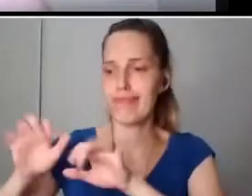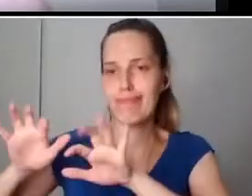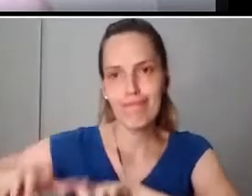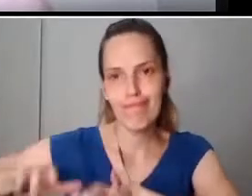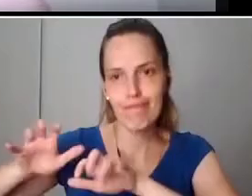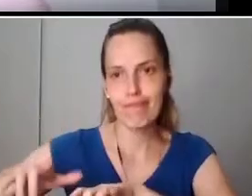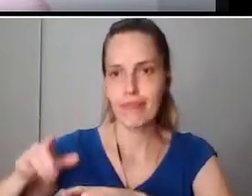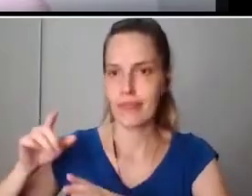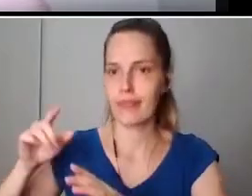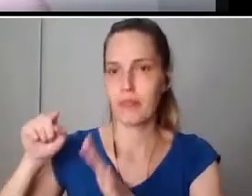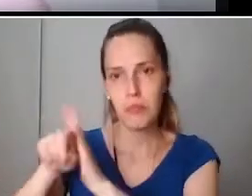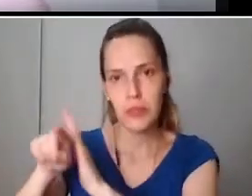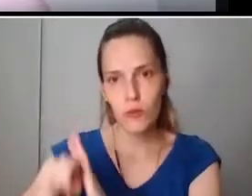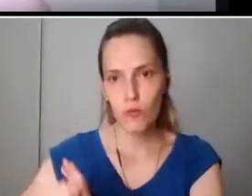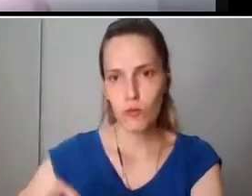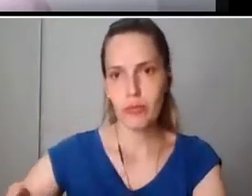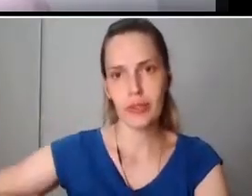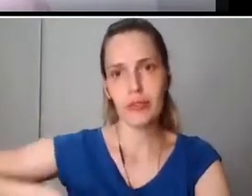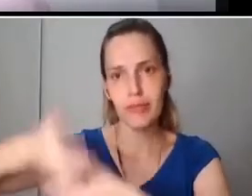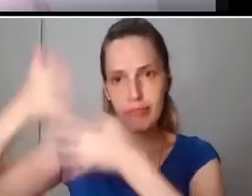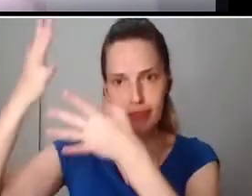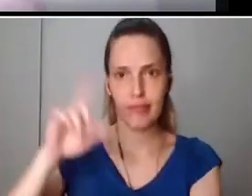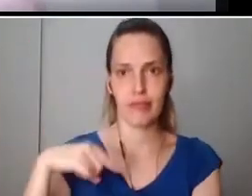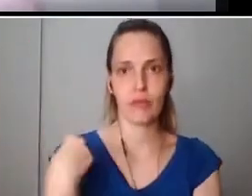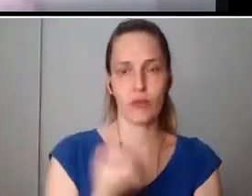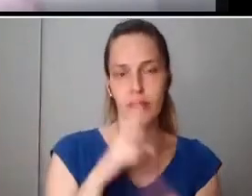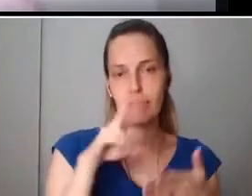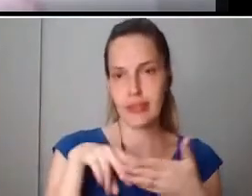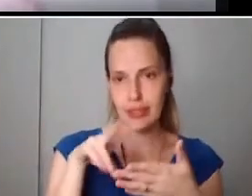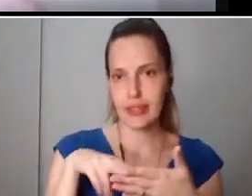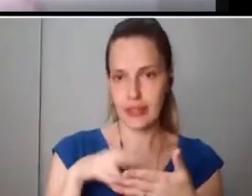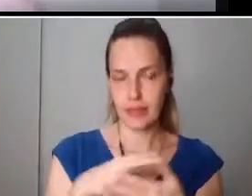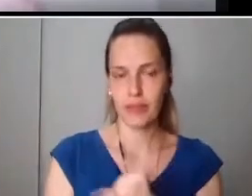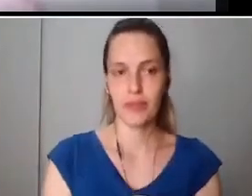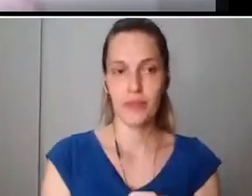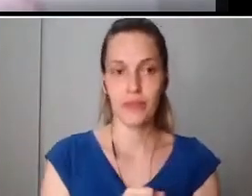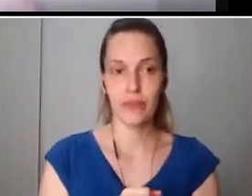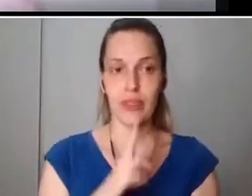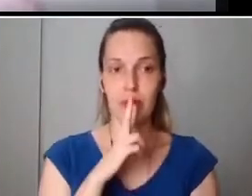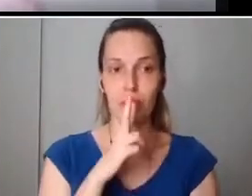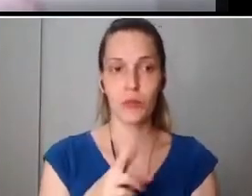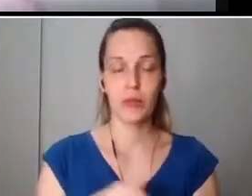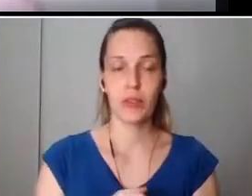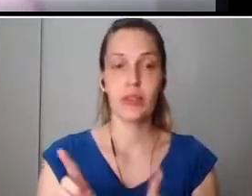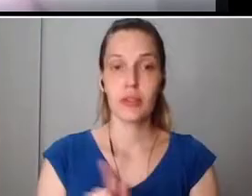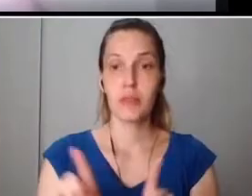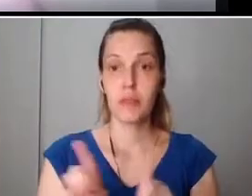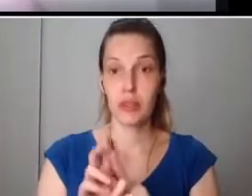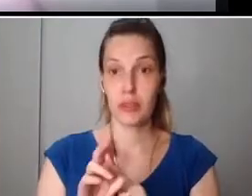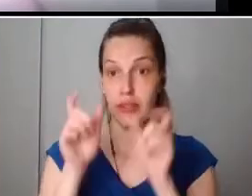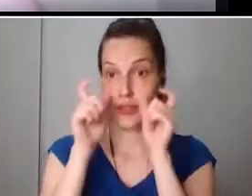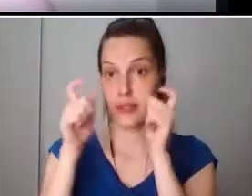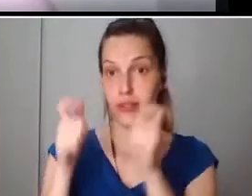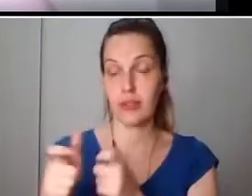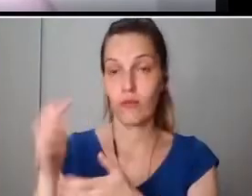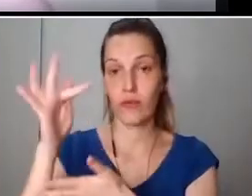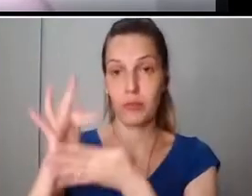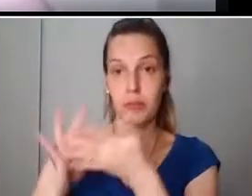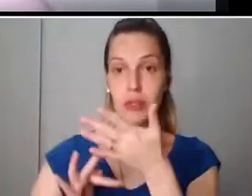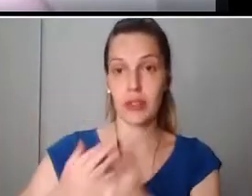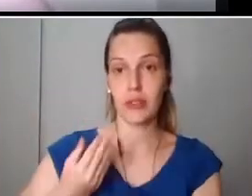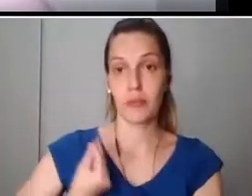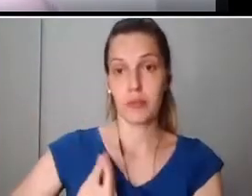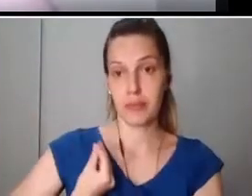Além disso, vocês também fiquem atentos ao formulário de presença, que nós vamos disponibilizar o link, tanto